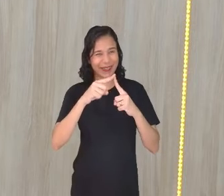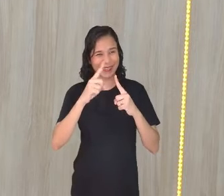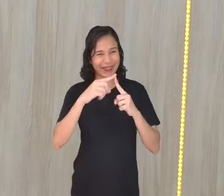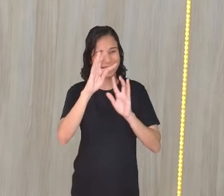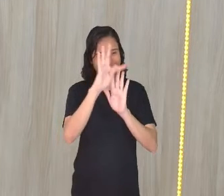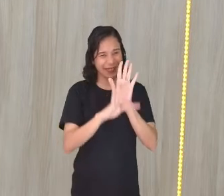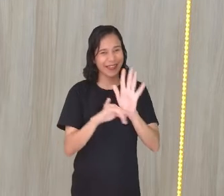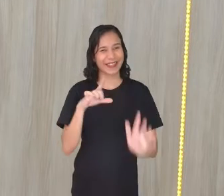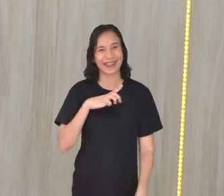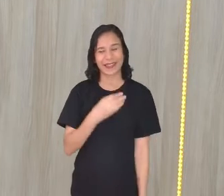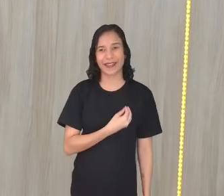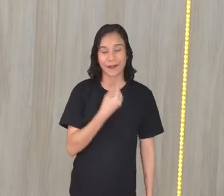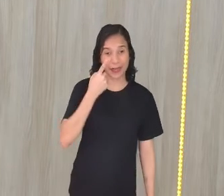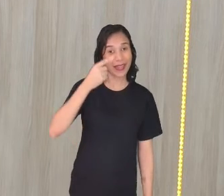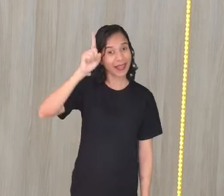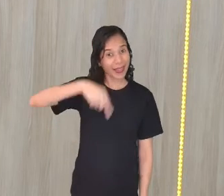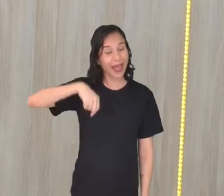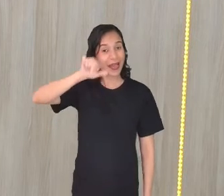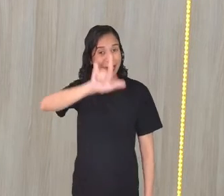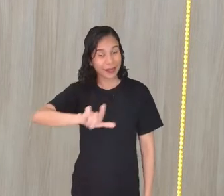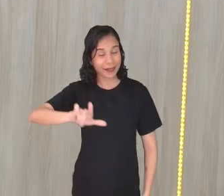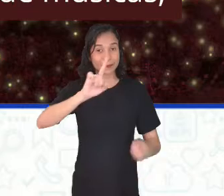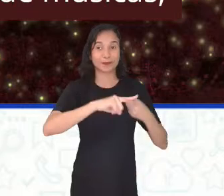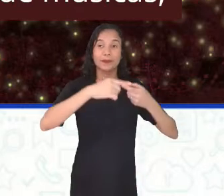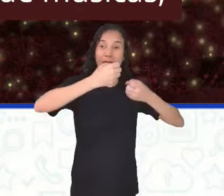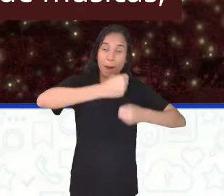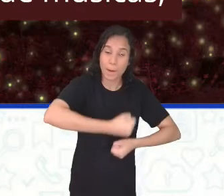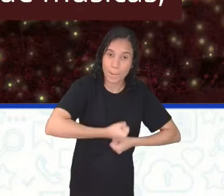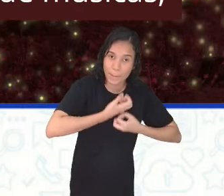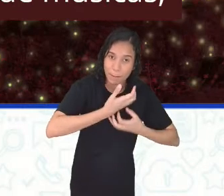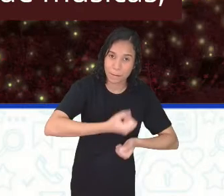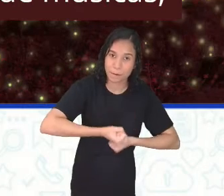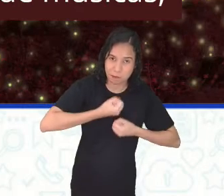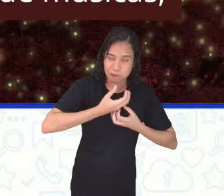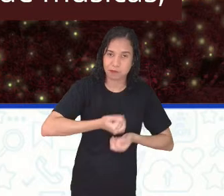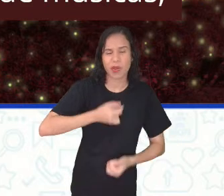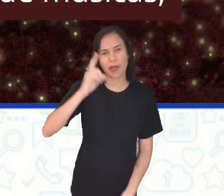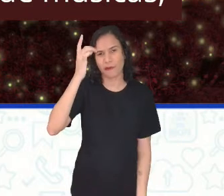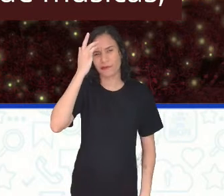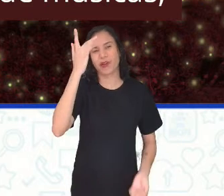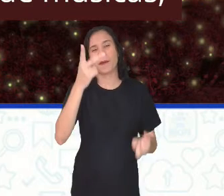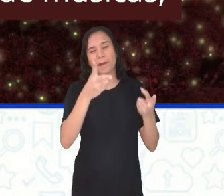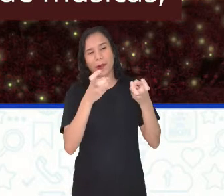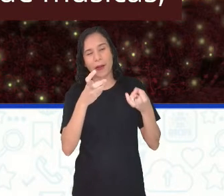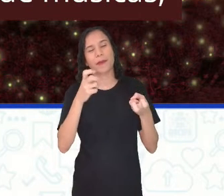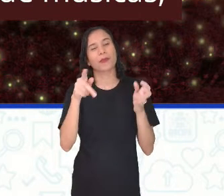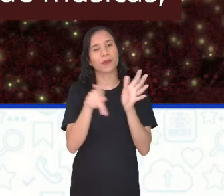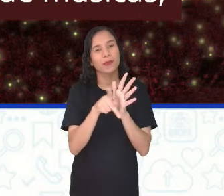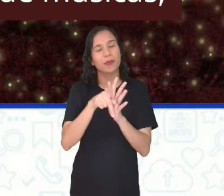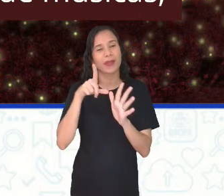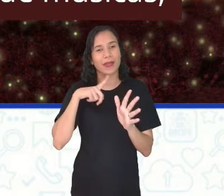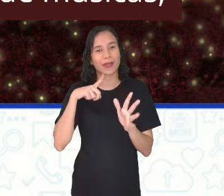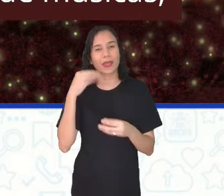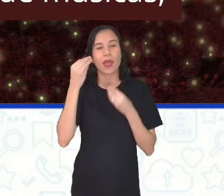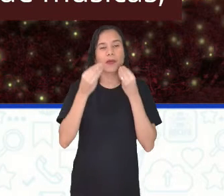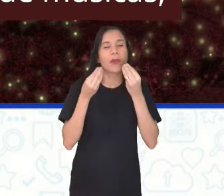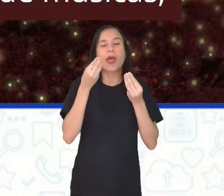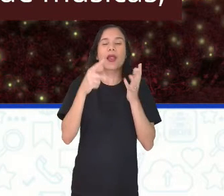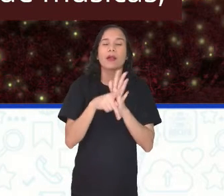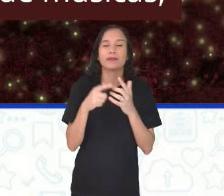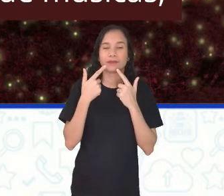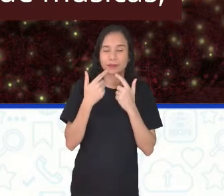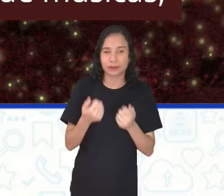e que são literários. Olha, a gente tem os poemas, que são fáceis de reconhecer, porque ele tem esse experimentalismo com a